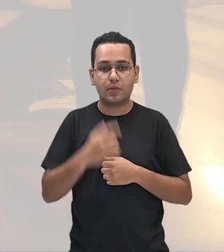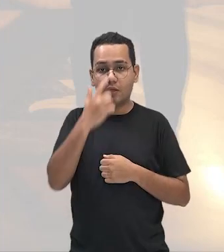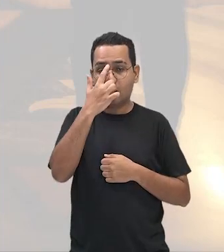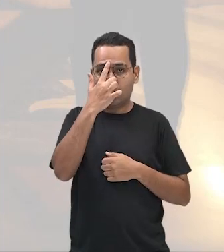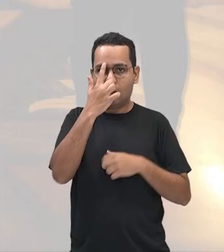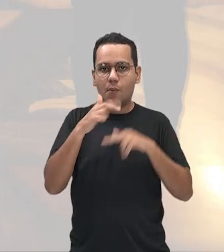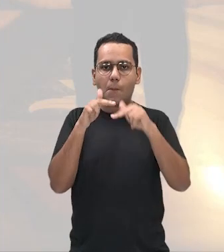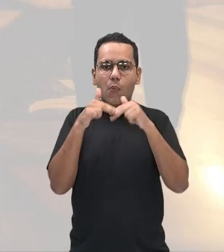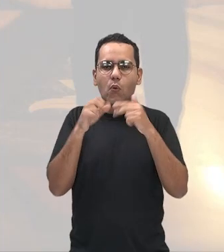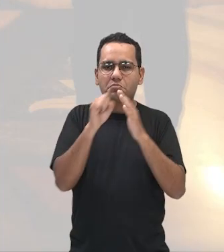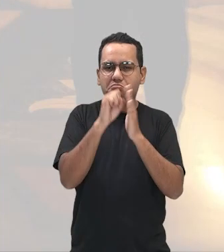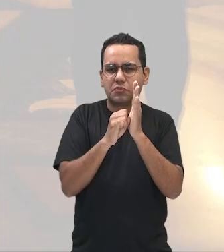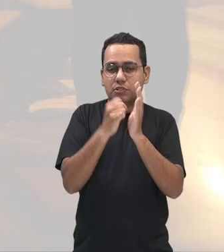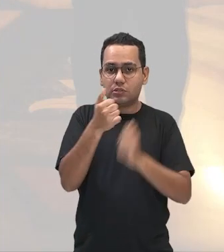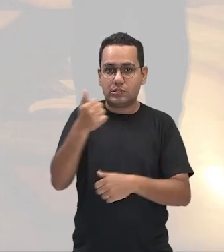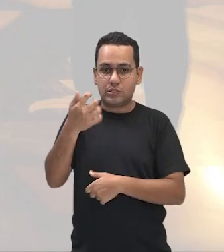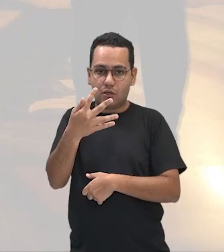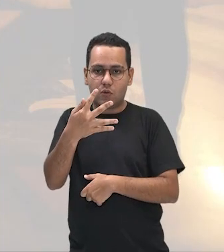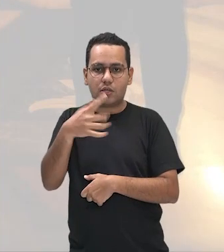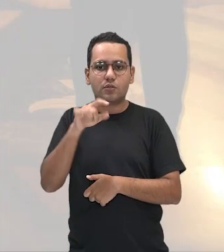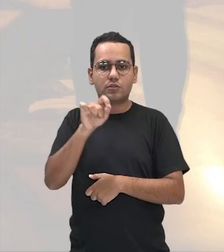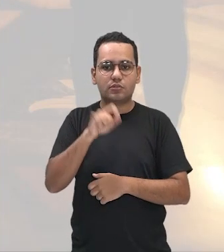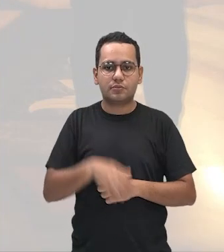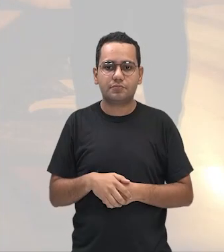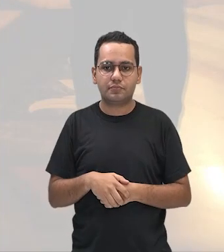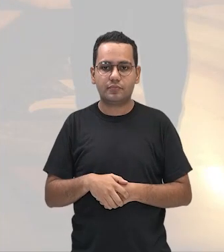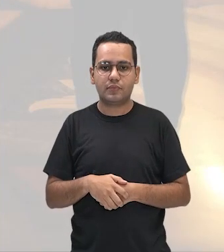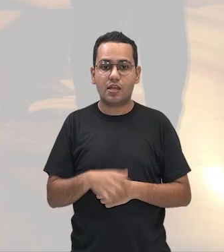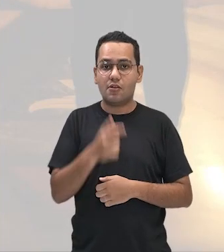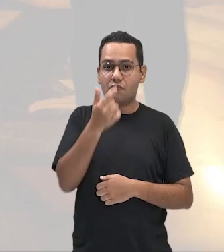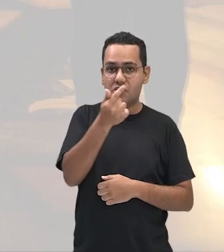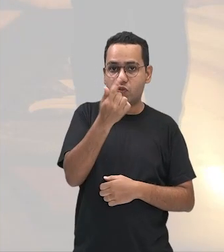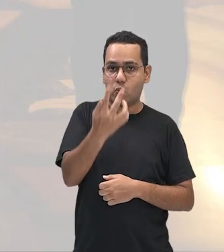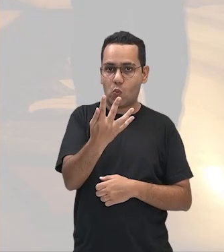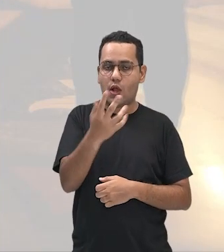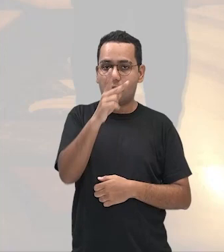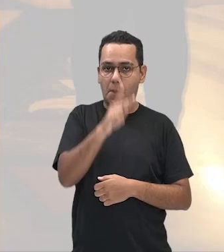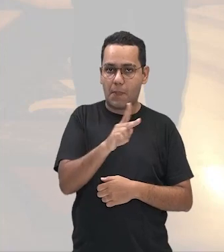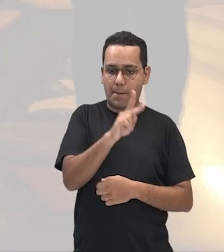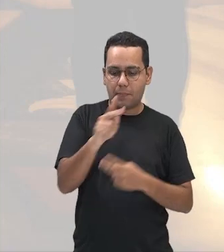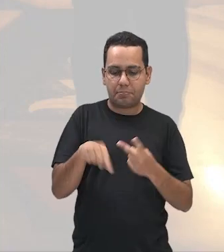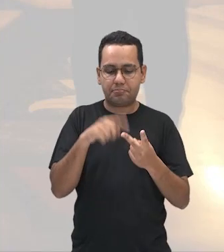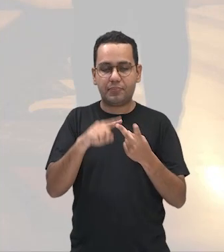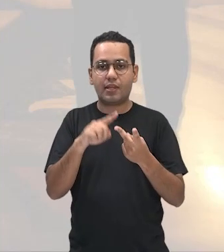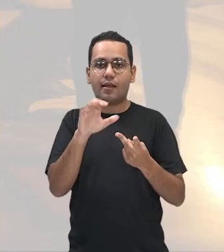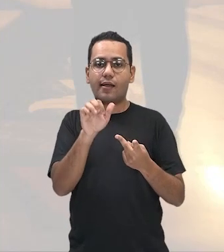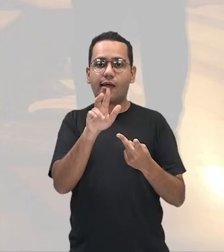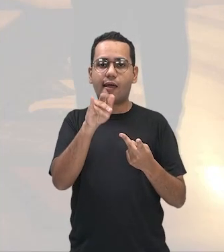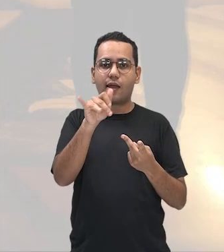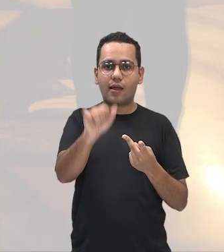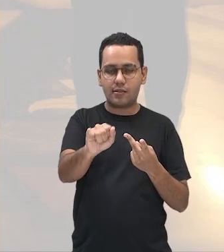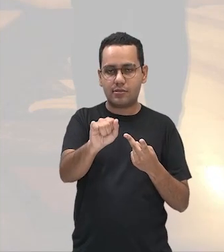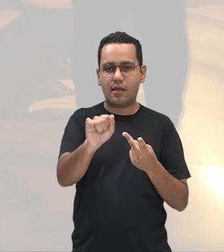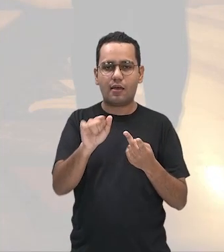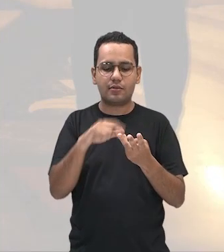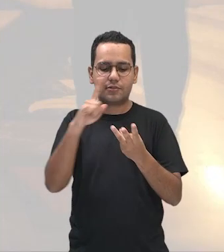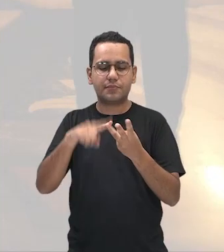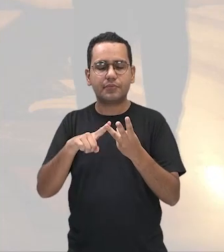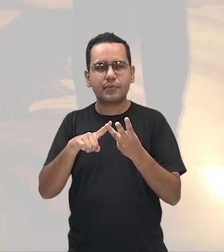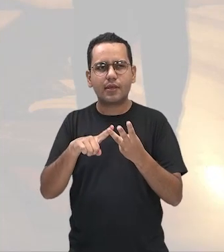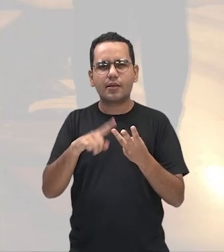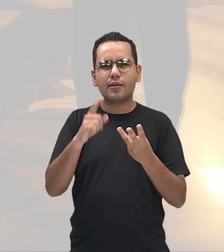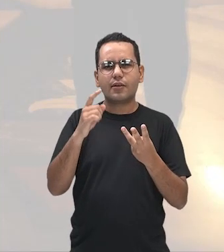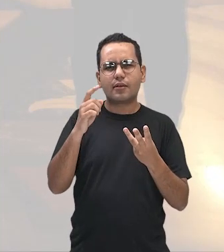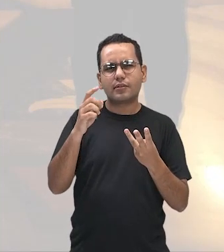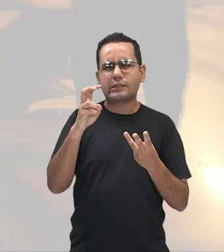já proporcionava à Igreja 24 papas, 200 cardeais, 7.000 bispos, 1.500